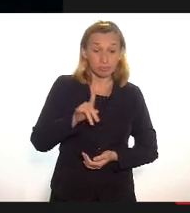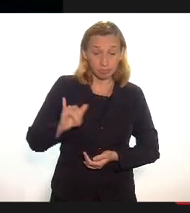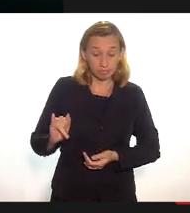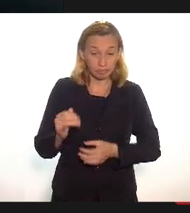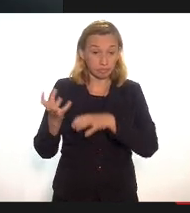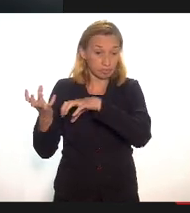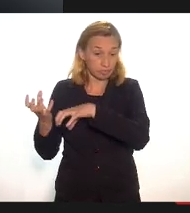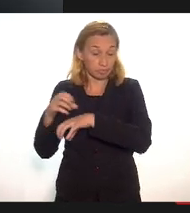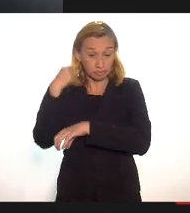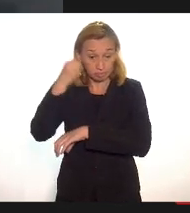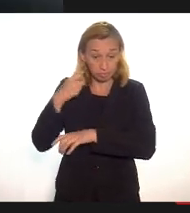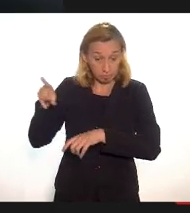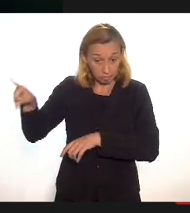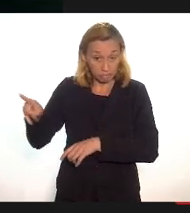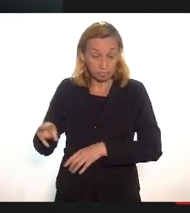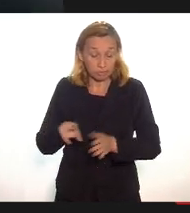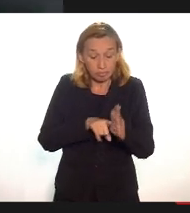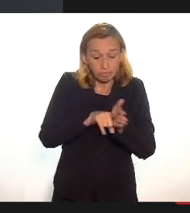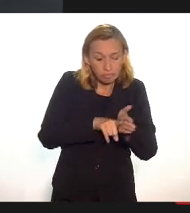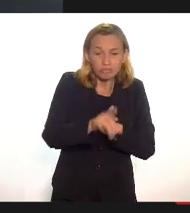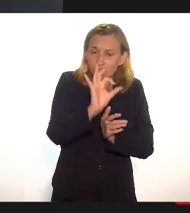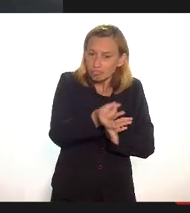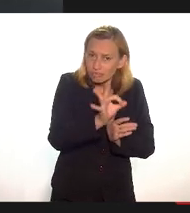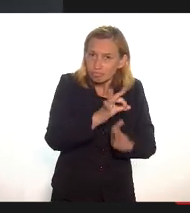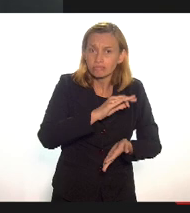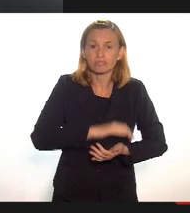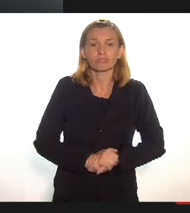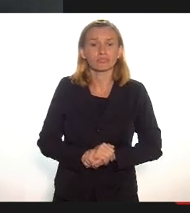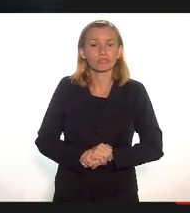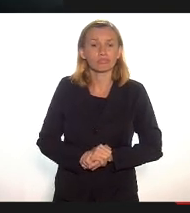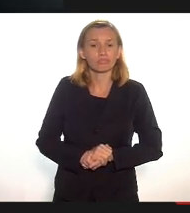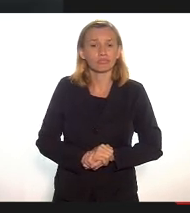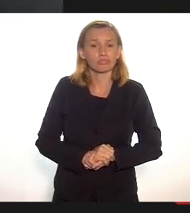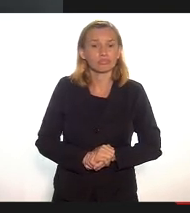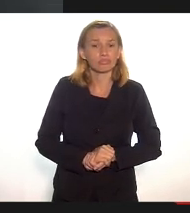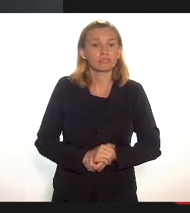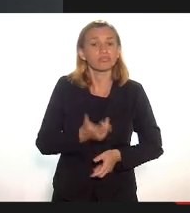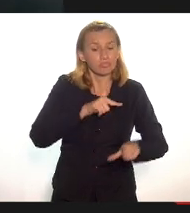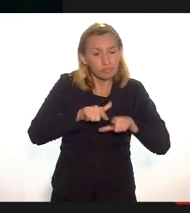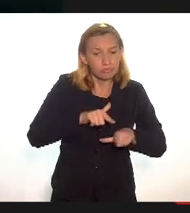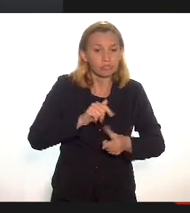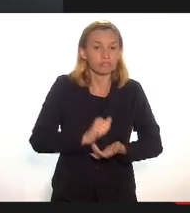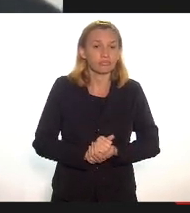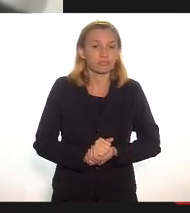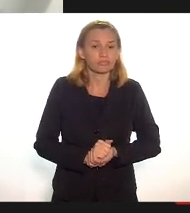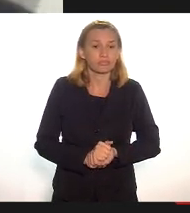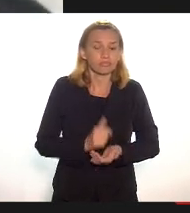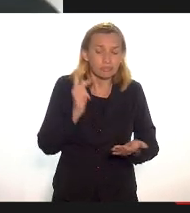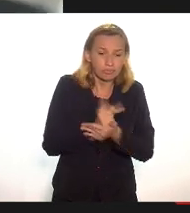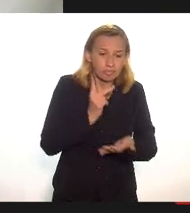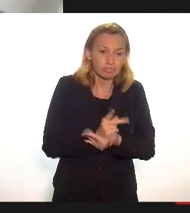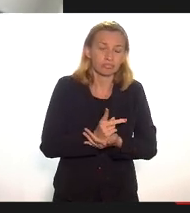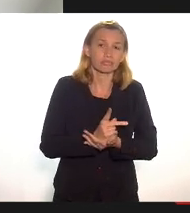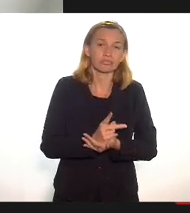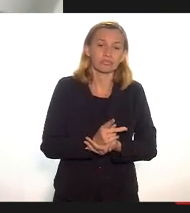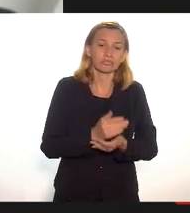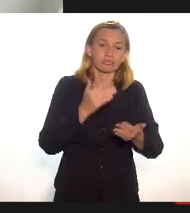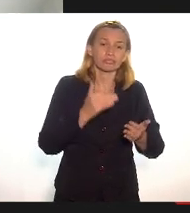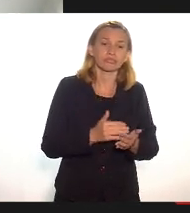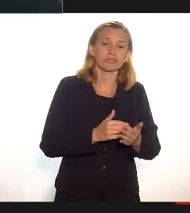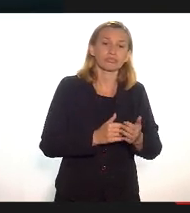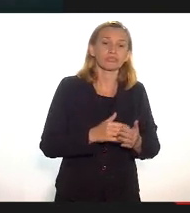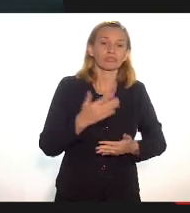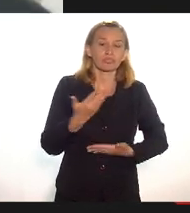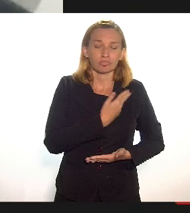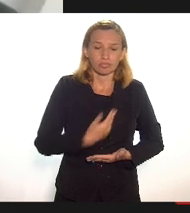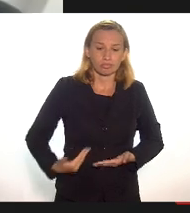é para investigar exatamente o papel criminoso que cumpriu o governo federal,